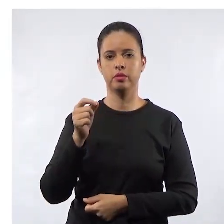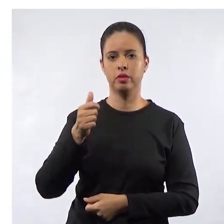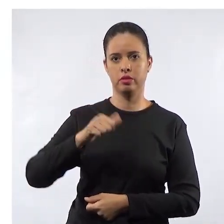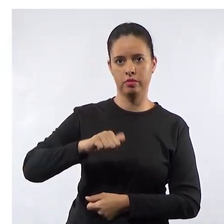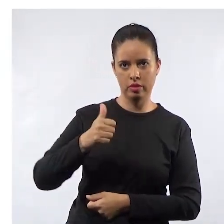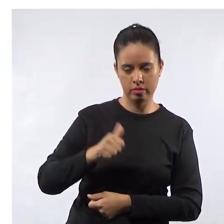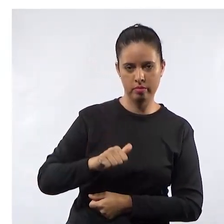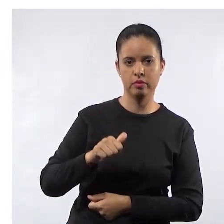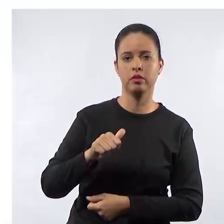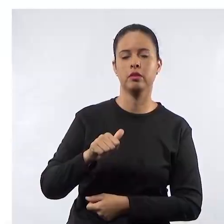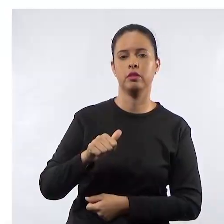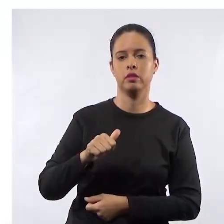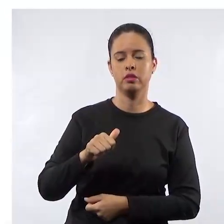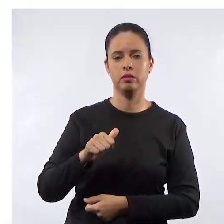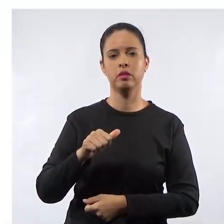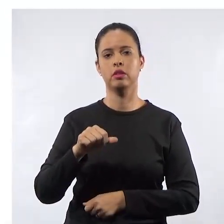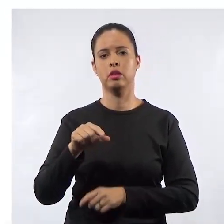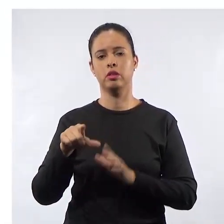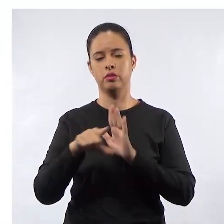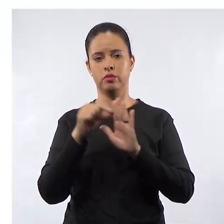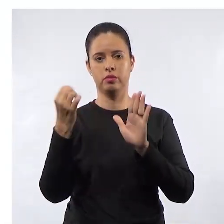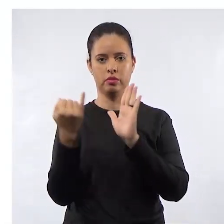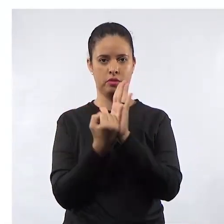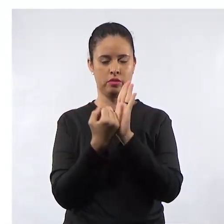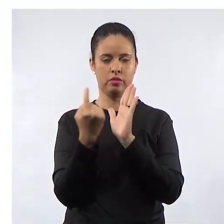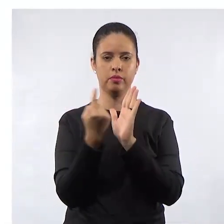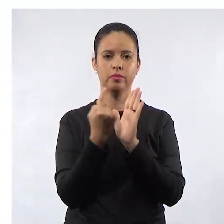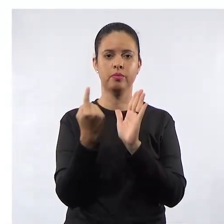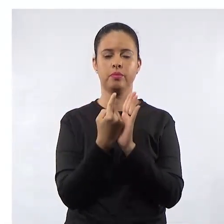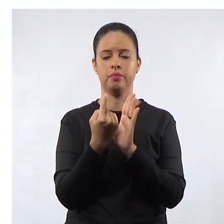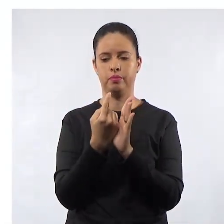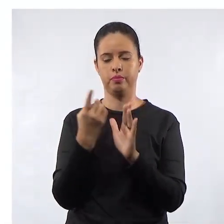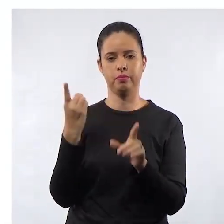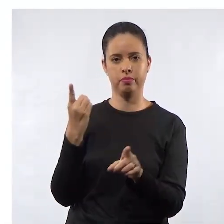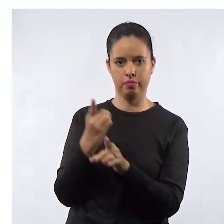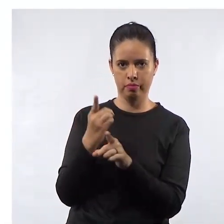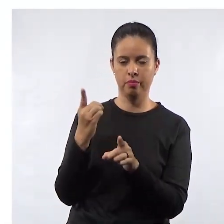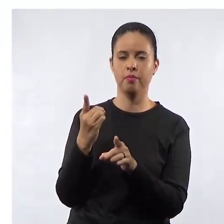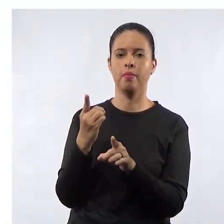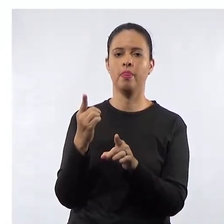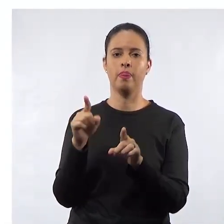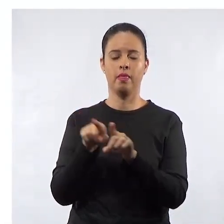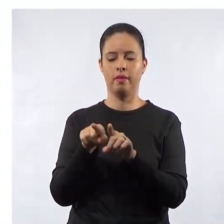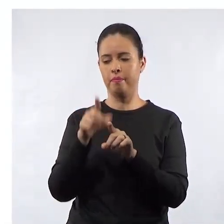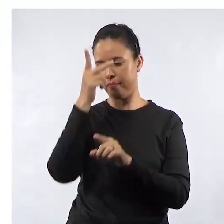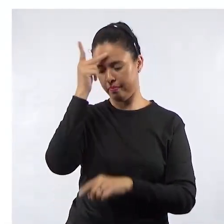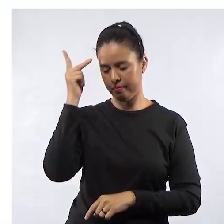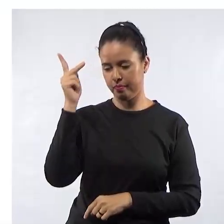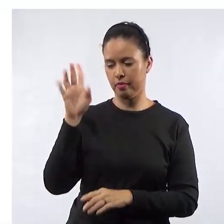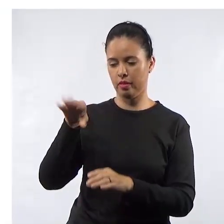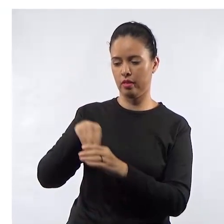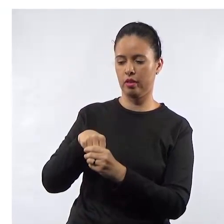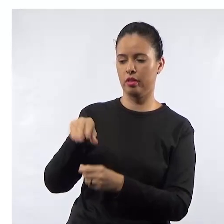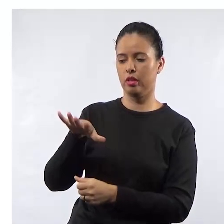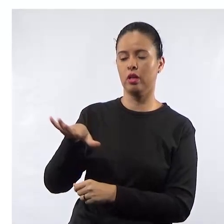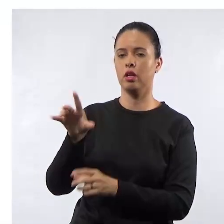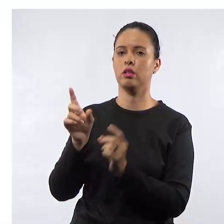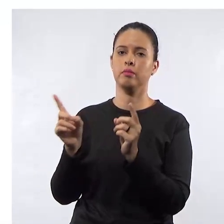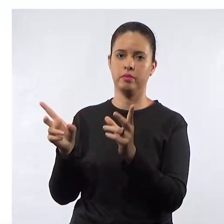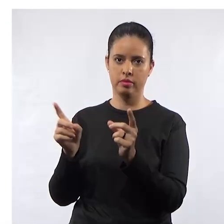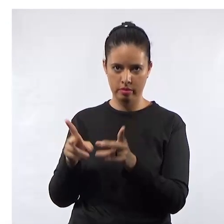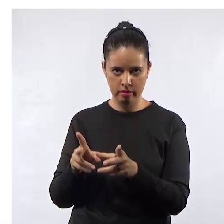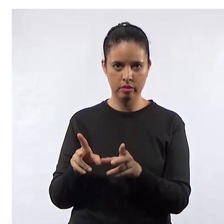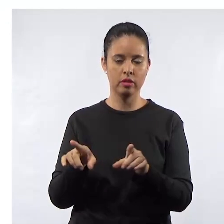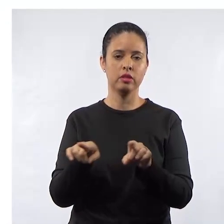da vulnerabilidade, tá? Logo no inciso 1, ele fala sobre o reconhecimento da vulnerabilidade do consumidor no mercado de